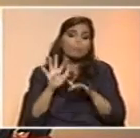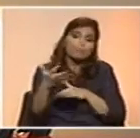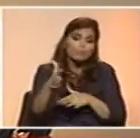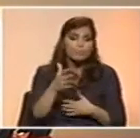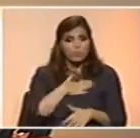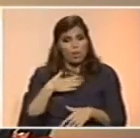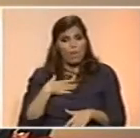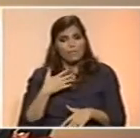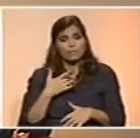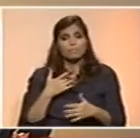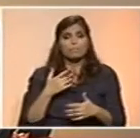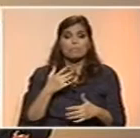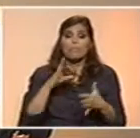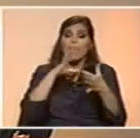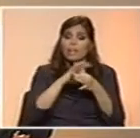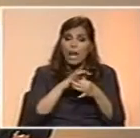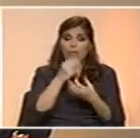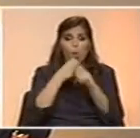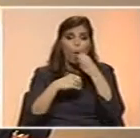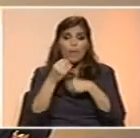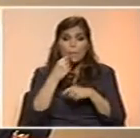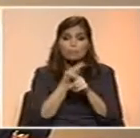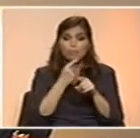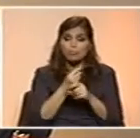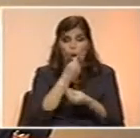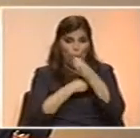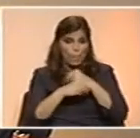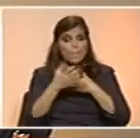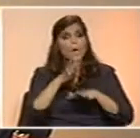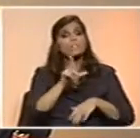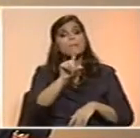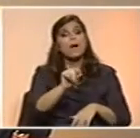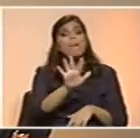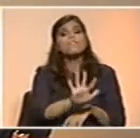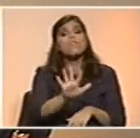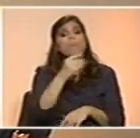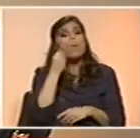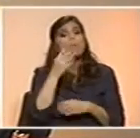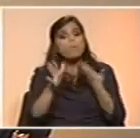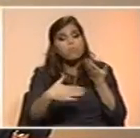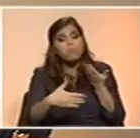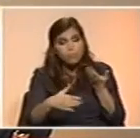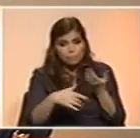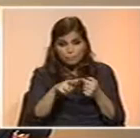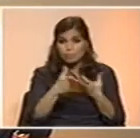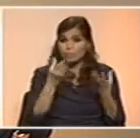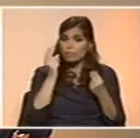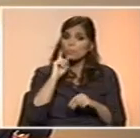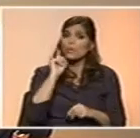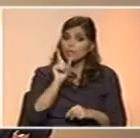tipo de alimentos que eles consomem, mas também com a forma como os confeccionam, que isso é muito